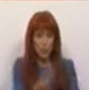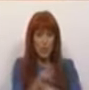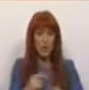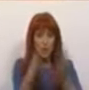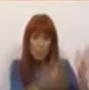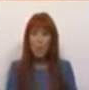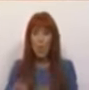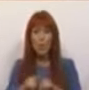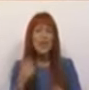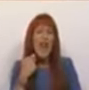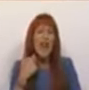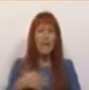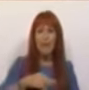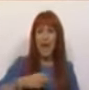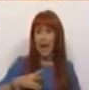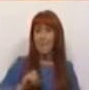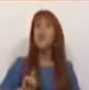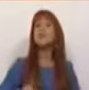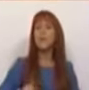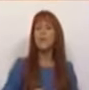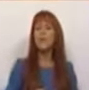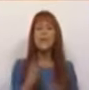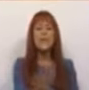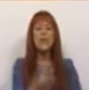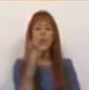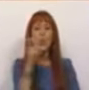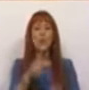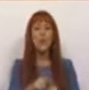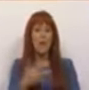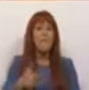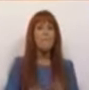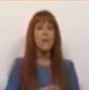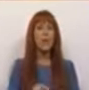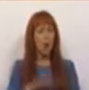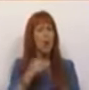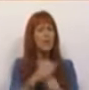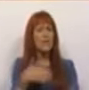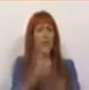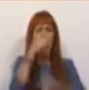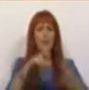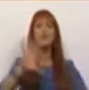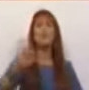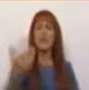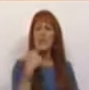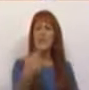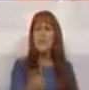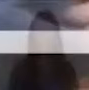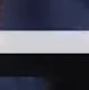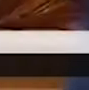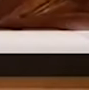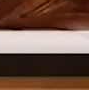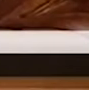setores produtivos, das micro, pequenas e médias empresas, com o setor energético verdadeiramente ao serviço do povo e do país. Disse.